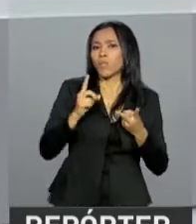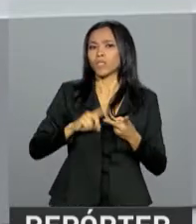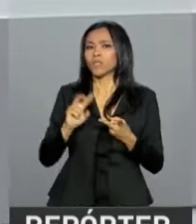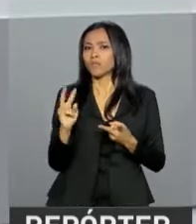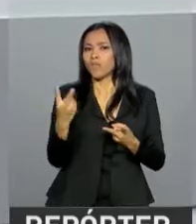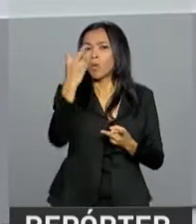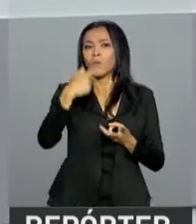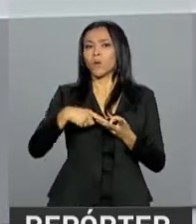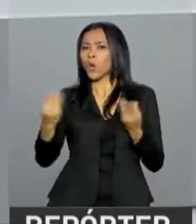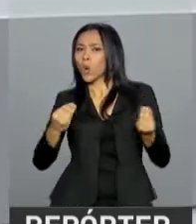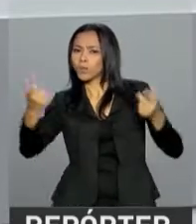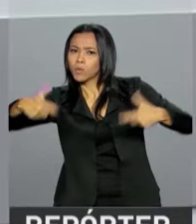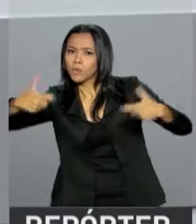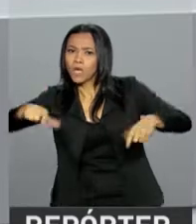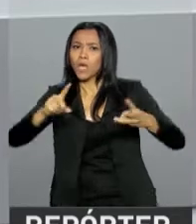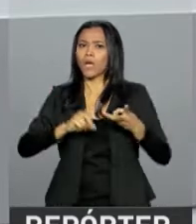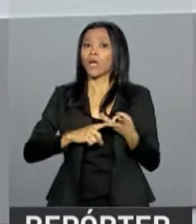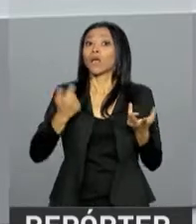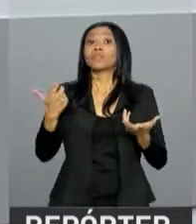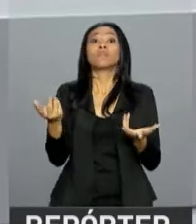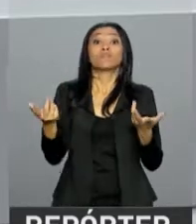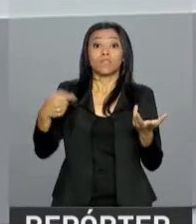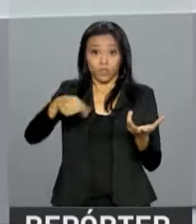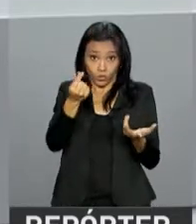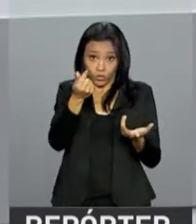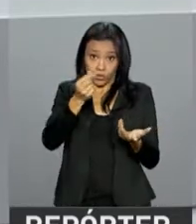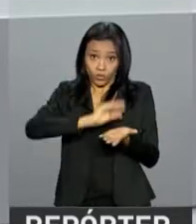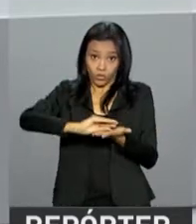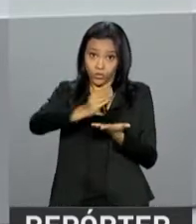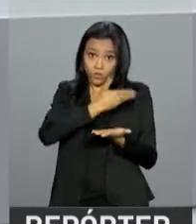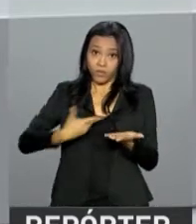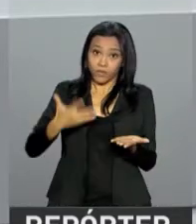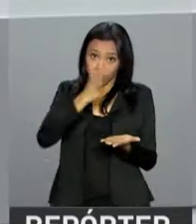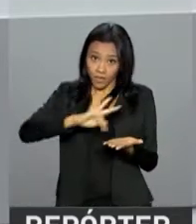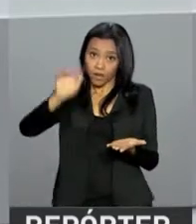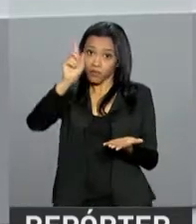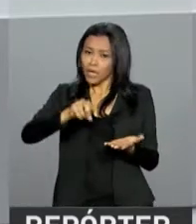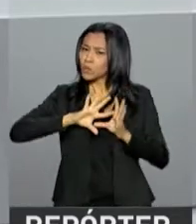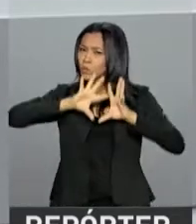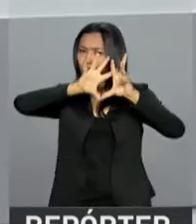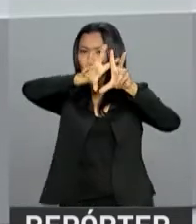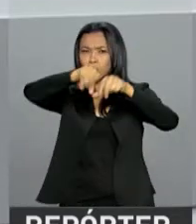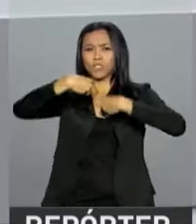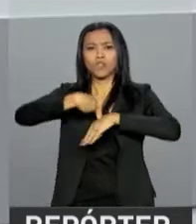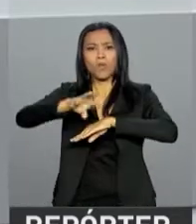físico, execução financeira e o local das obras com recursos federais estão disponíveis para